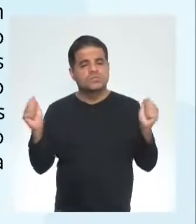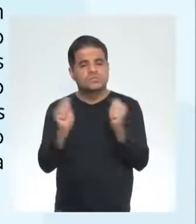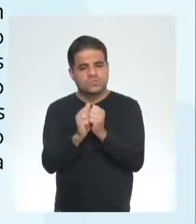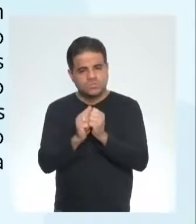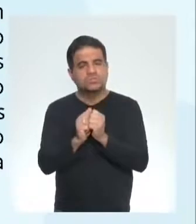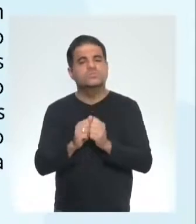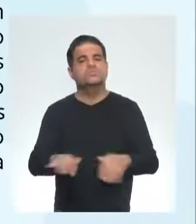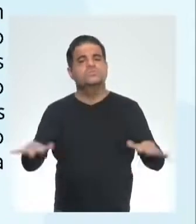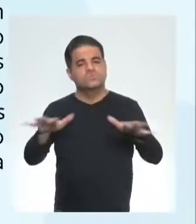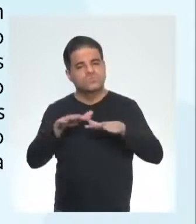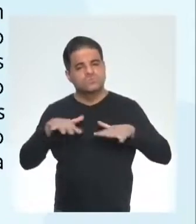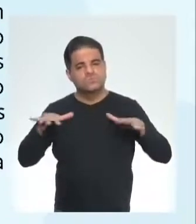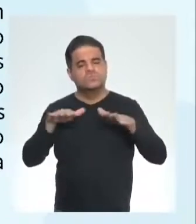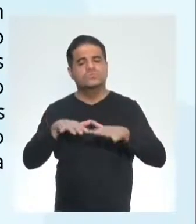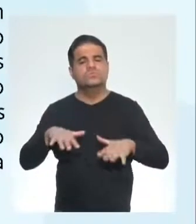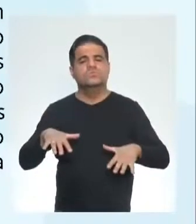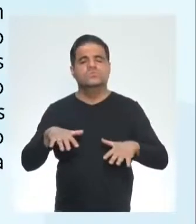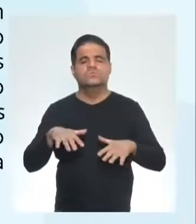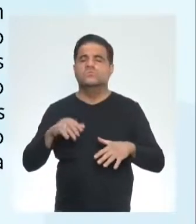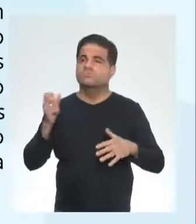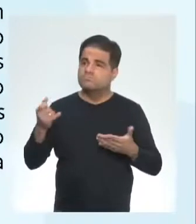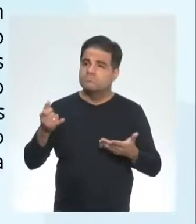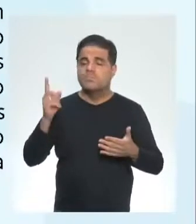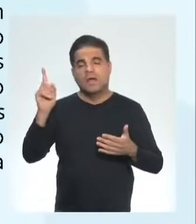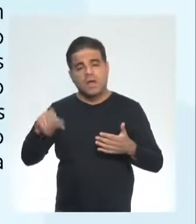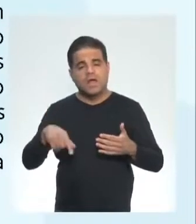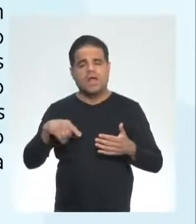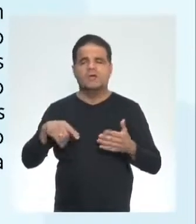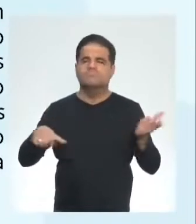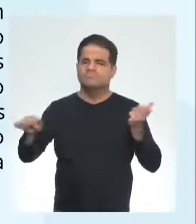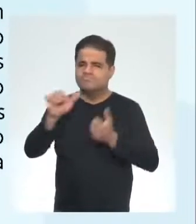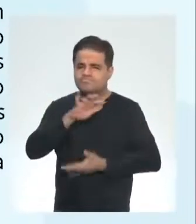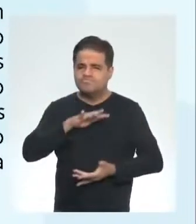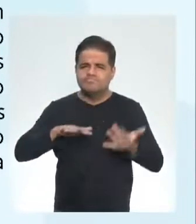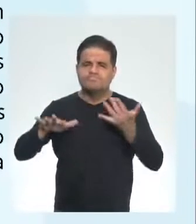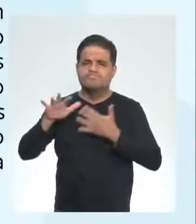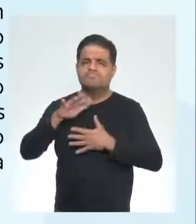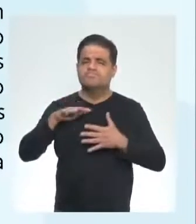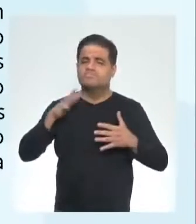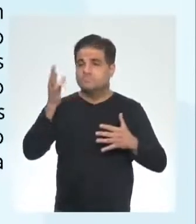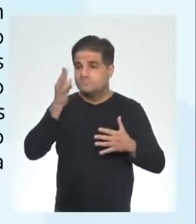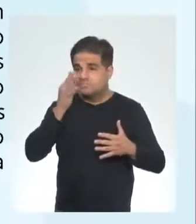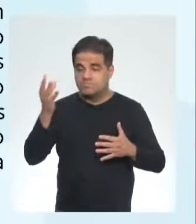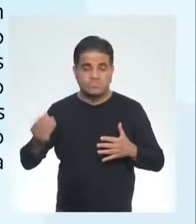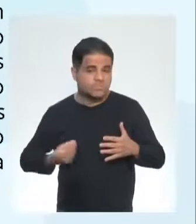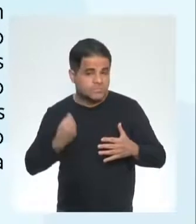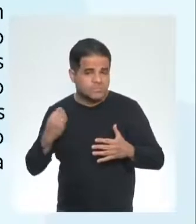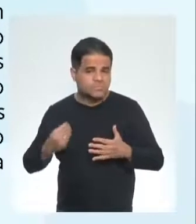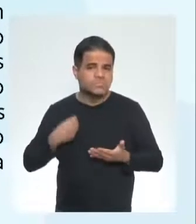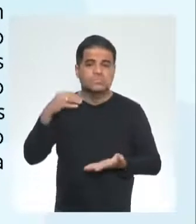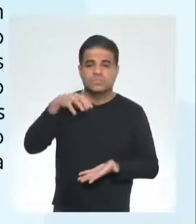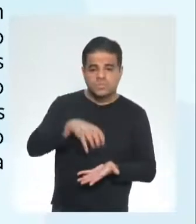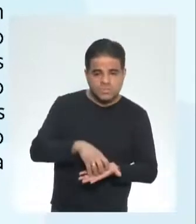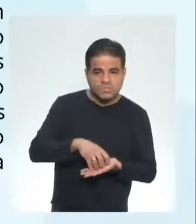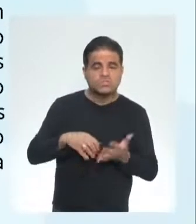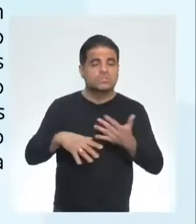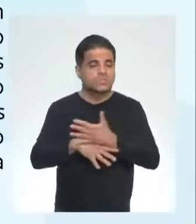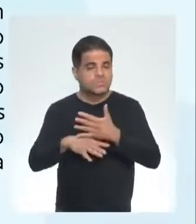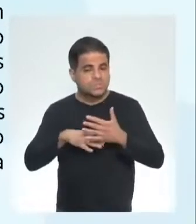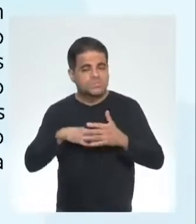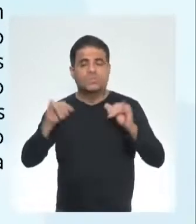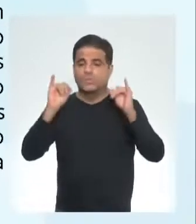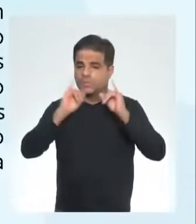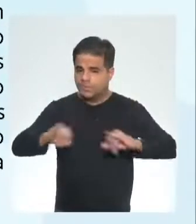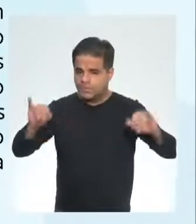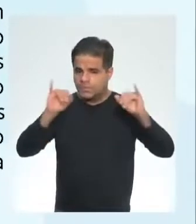com a poluição luminosa. Então, seria aí, né, essa poluição luminosa estaria presente nos centros urbanos, né, devido aos